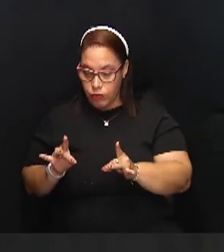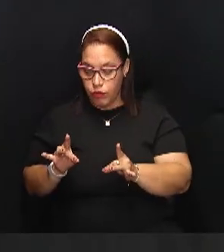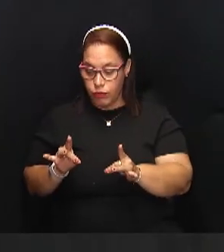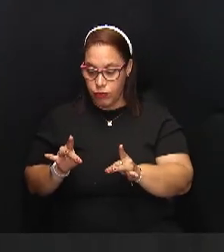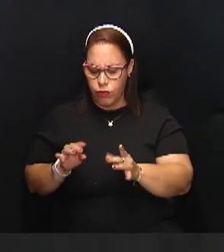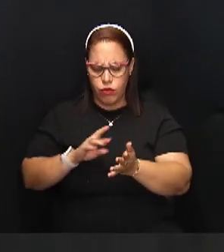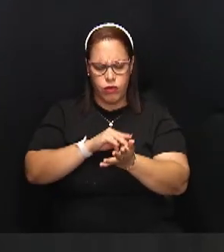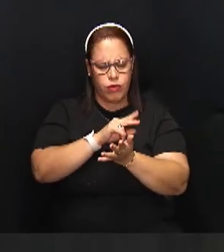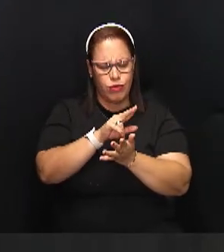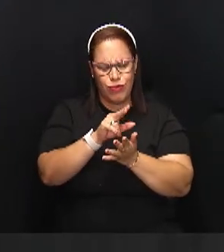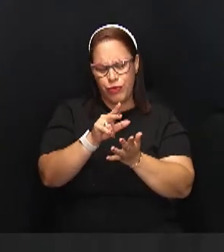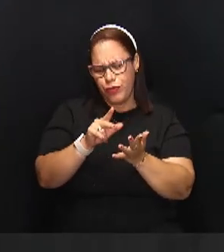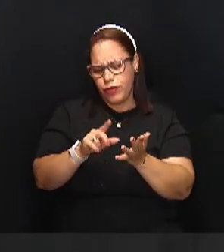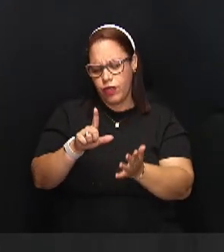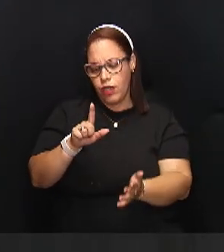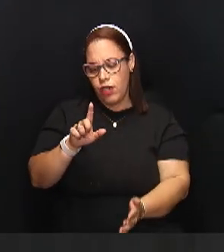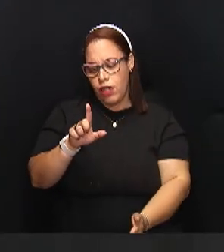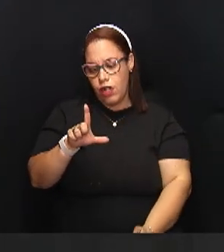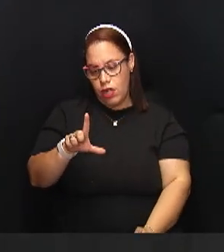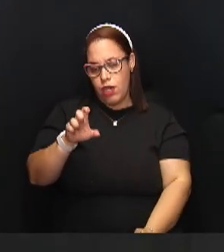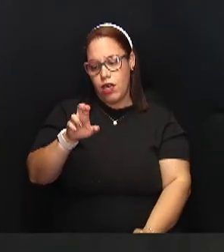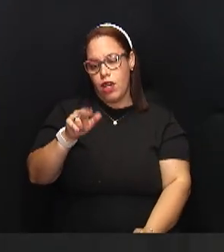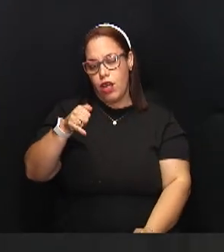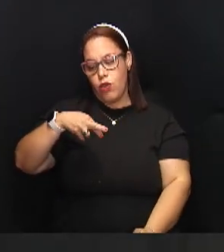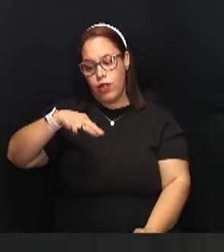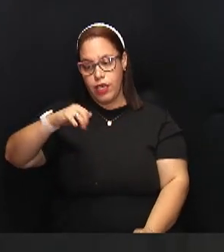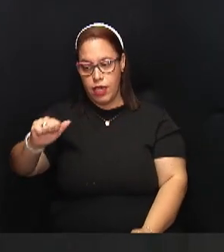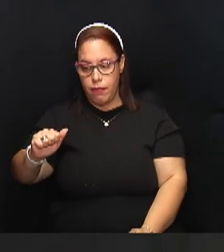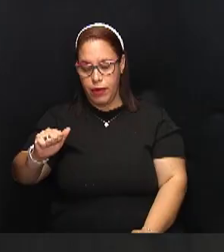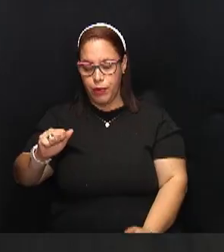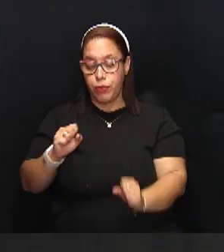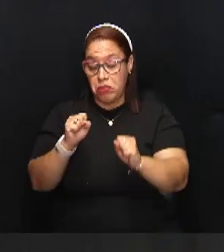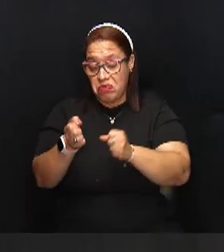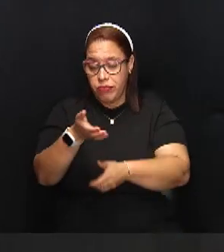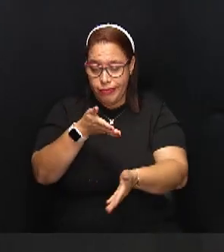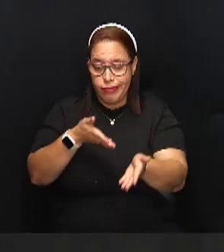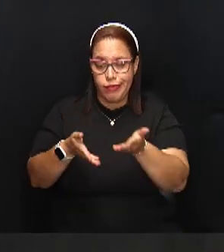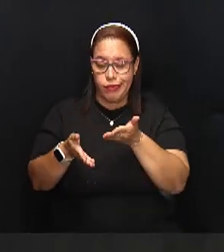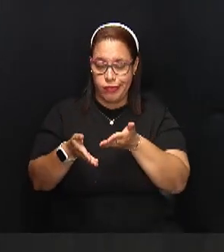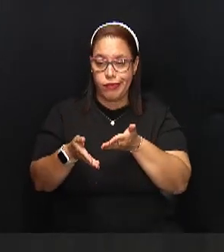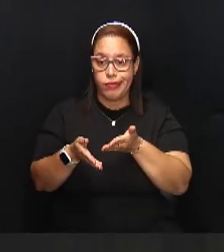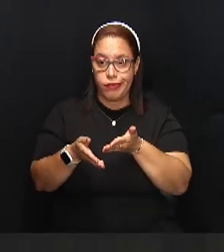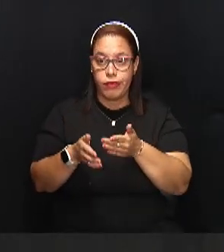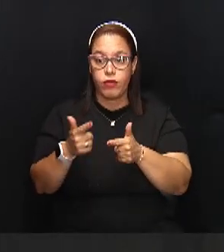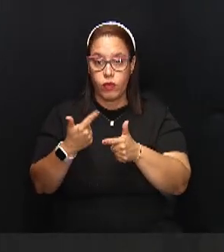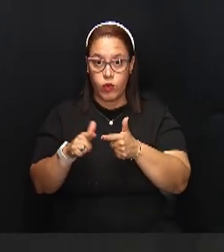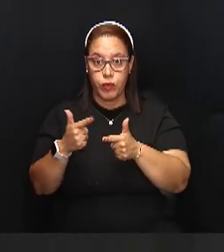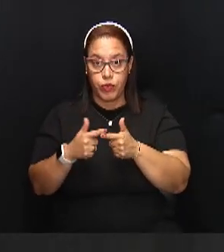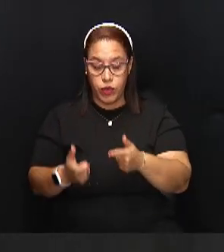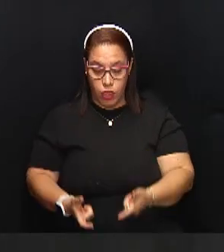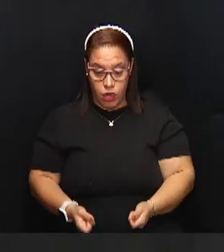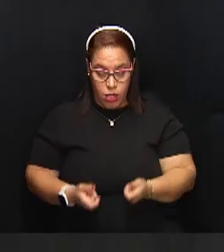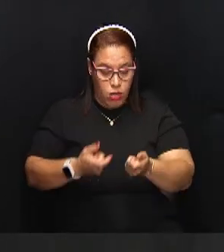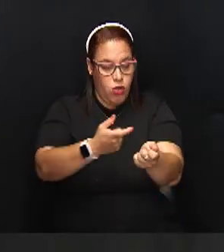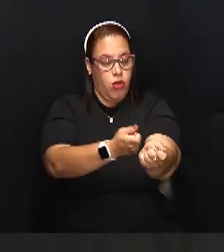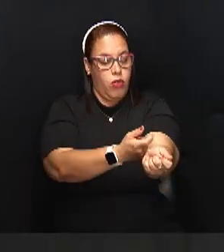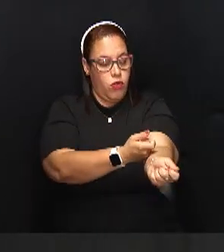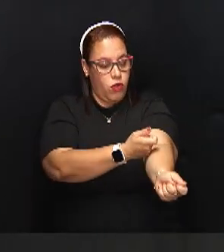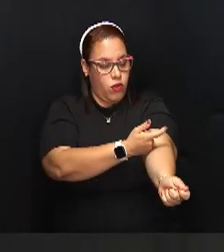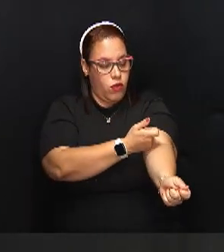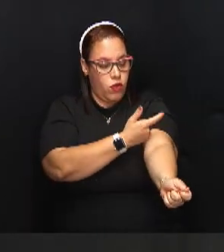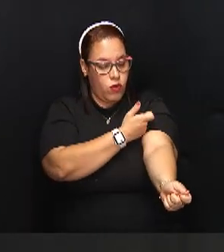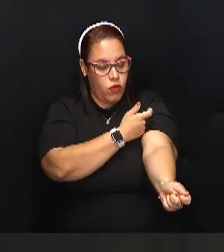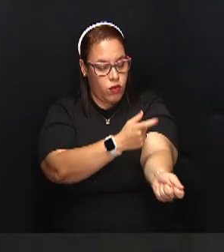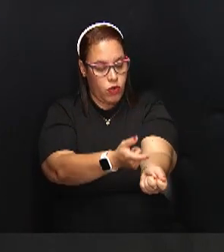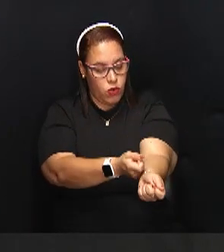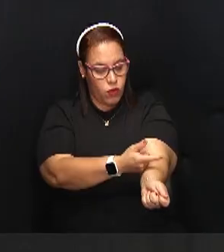São vários os quadros que podem trazer esse tipo de problema, que é um câncer no sangue, né? A leucemia nada mais